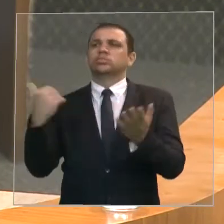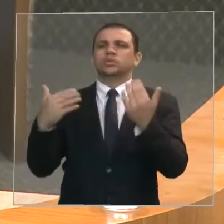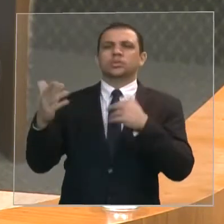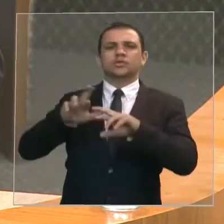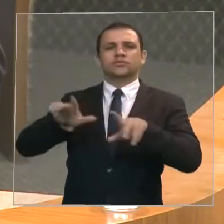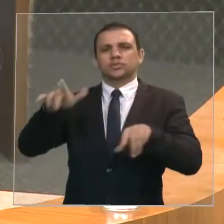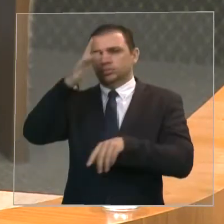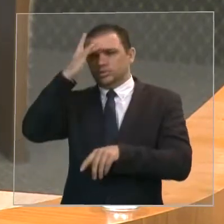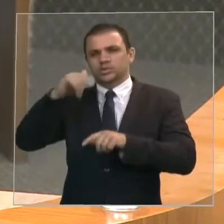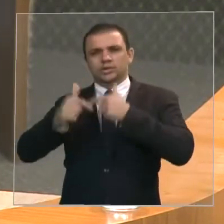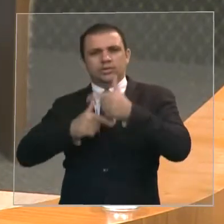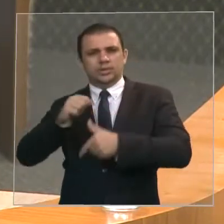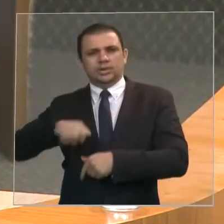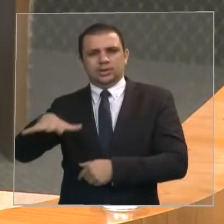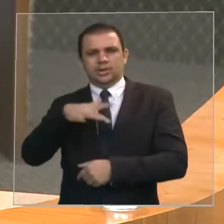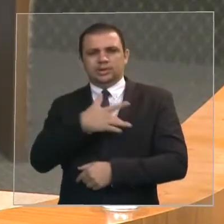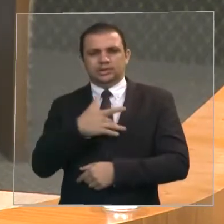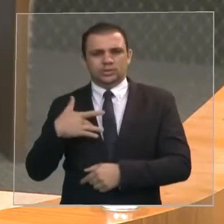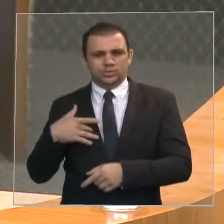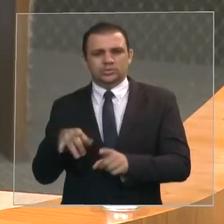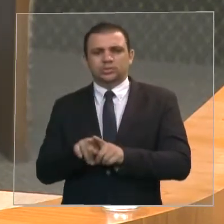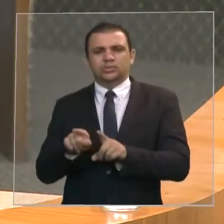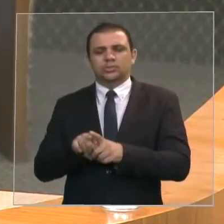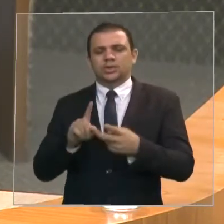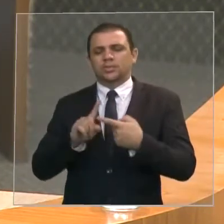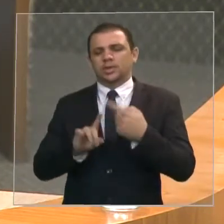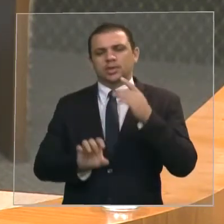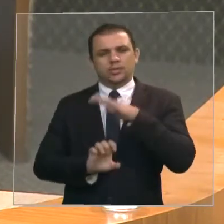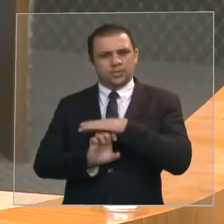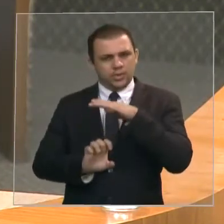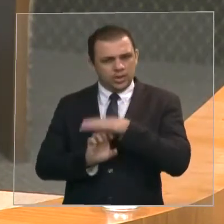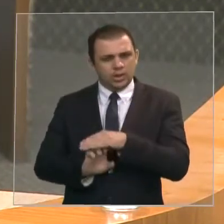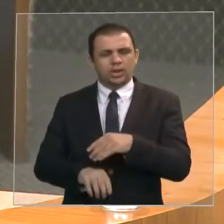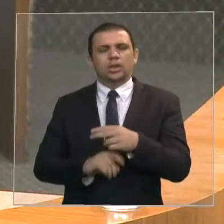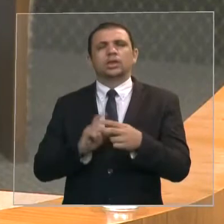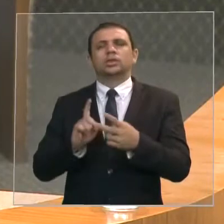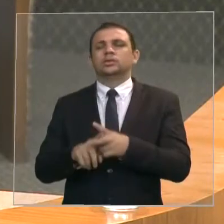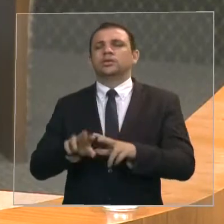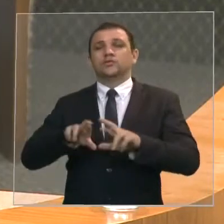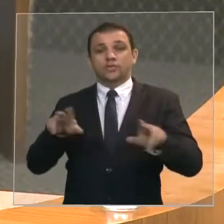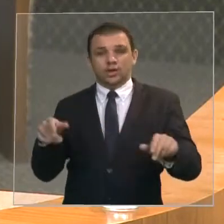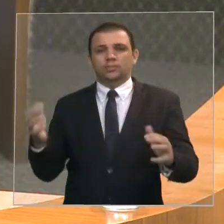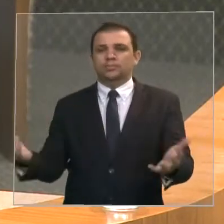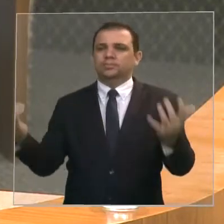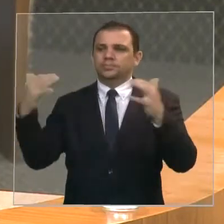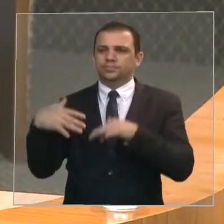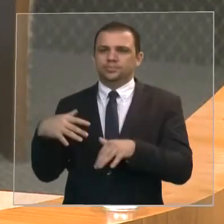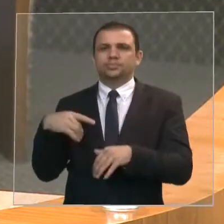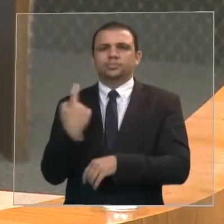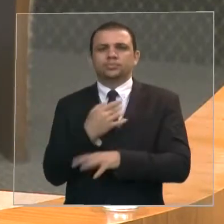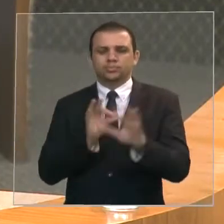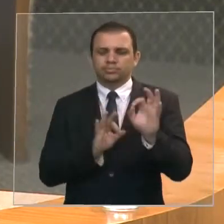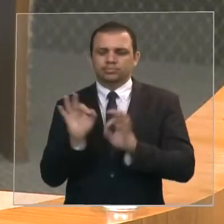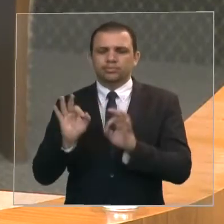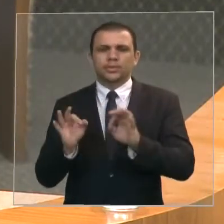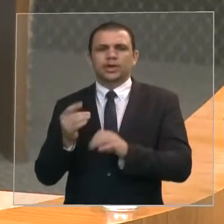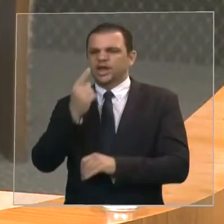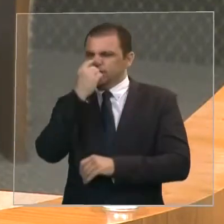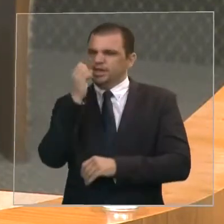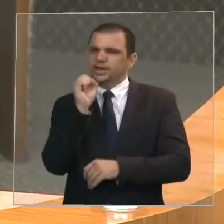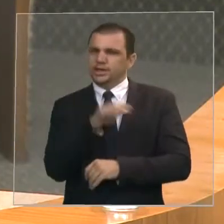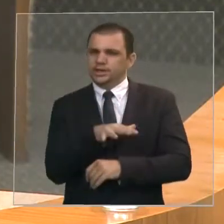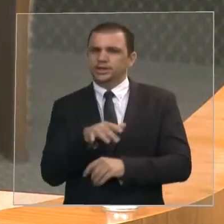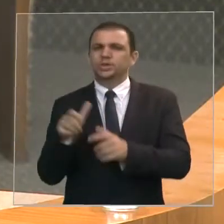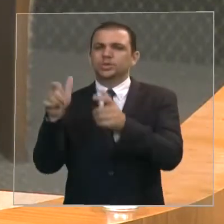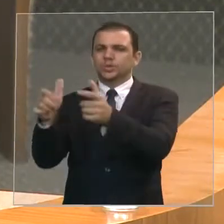empresas responsáveis por processos de reciclagem, para que nós possamos tratar os nossos resíduos provenientes das